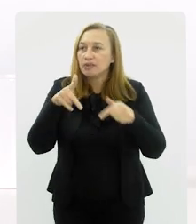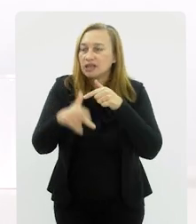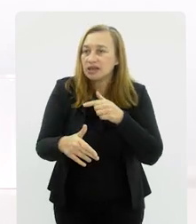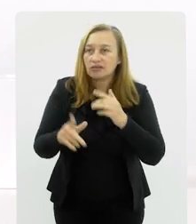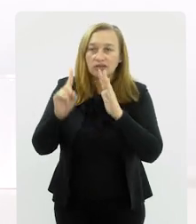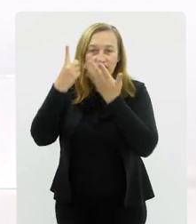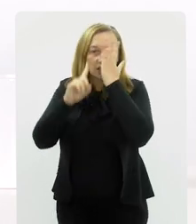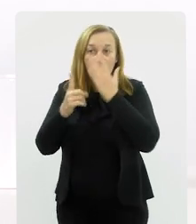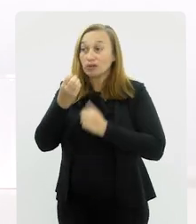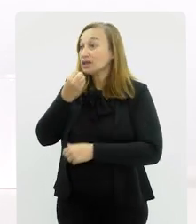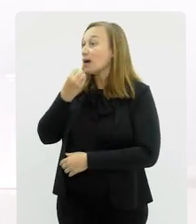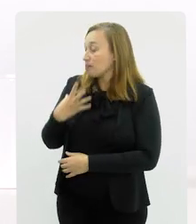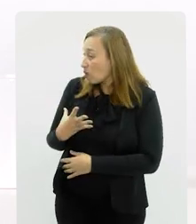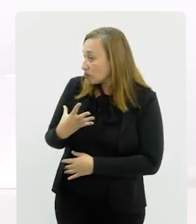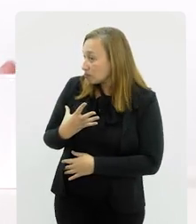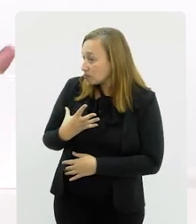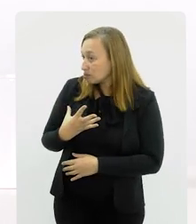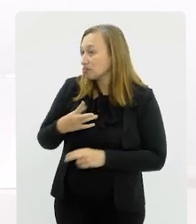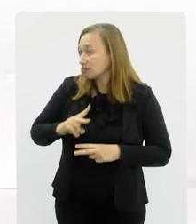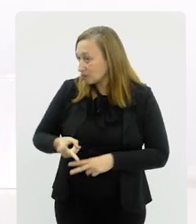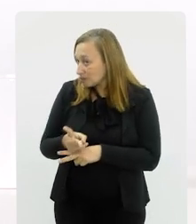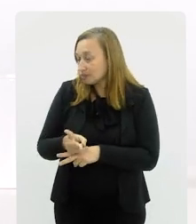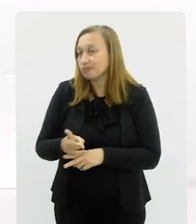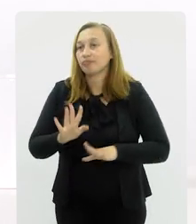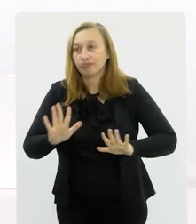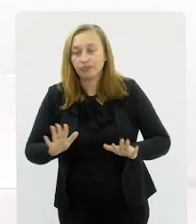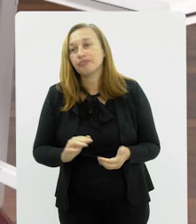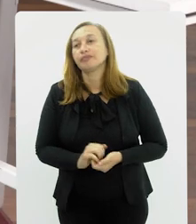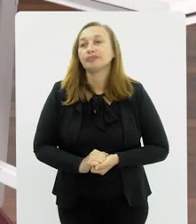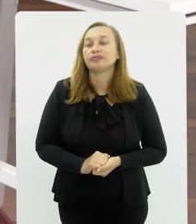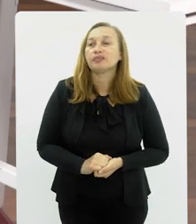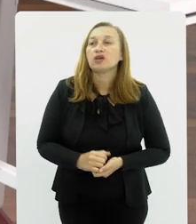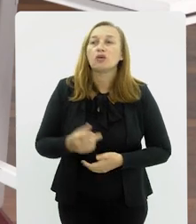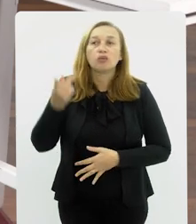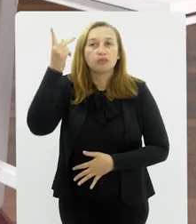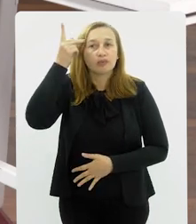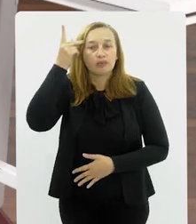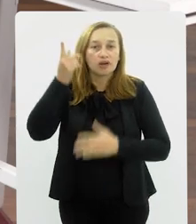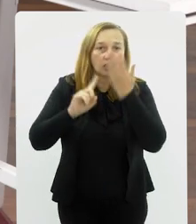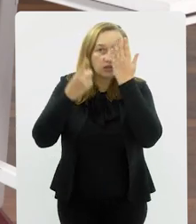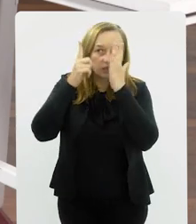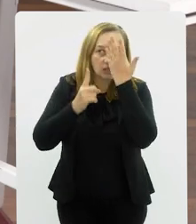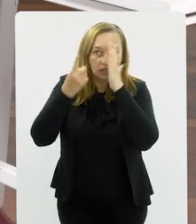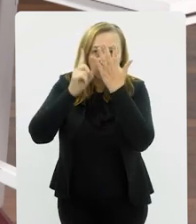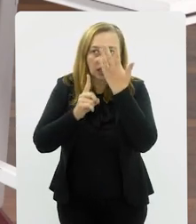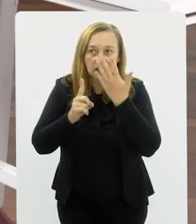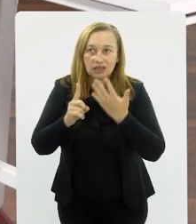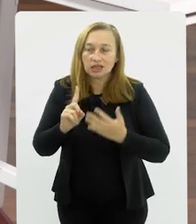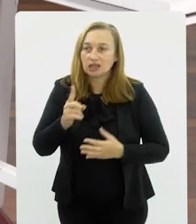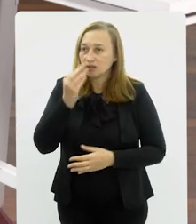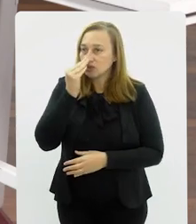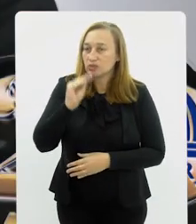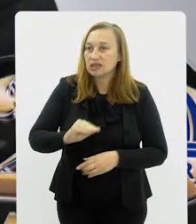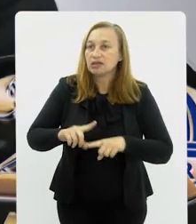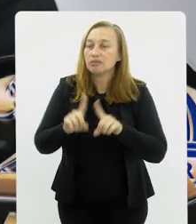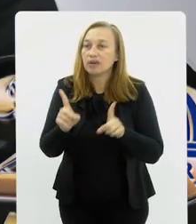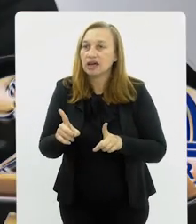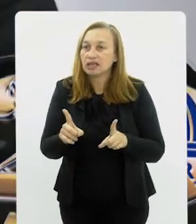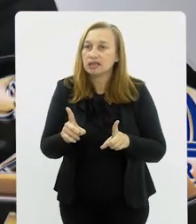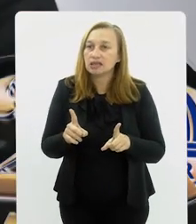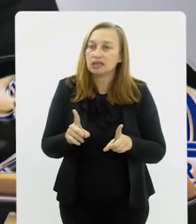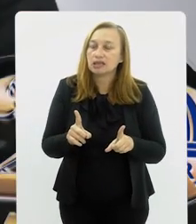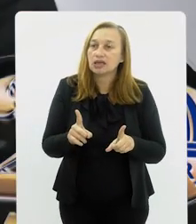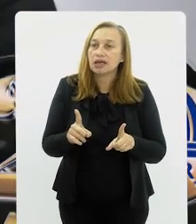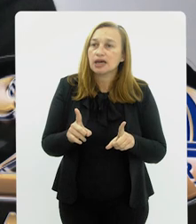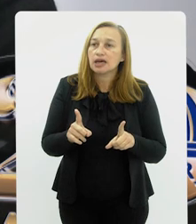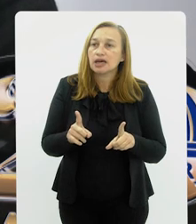carnaval, deixa eu dito que tá. E por enquanto tá dando certo. Não, eu acho que o carnaval de São Paulo, não menosprezando, mas ele